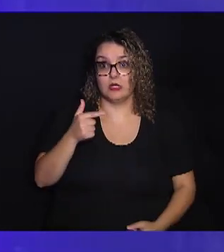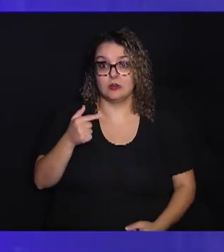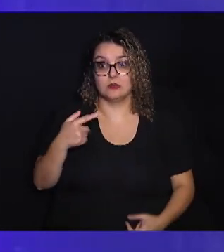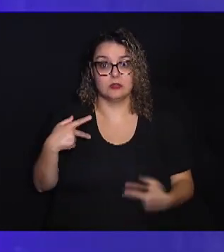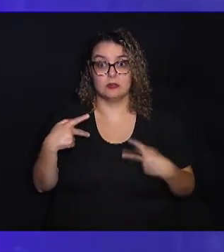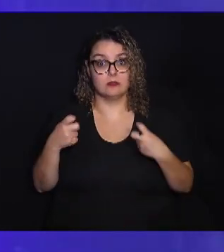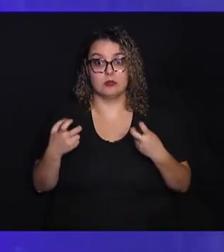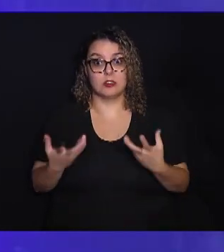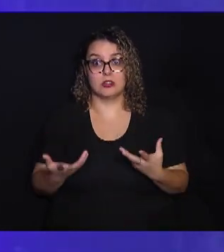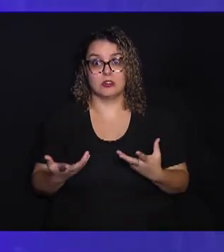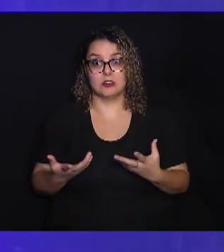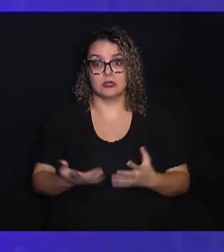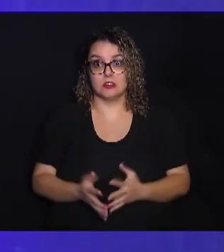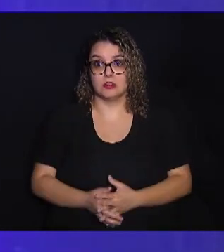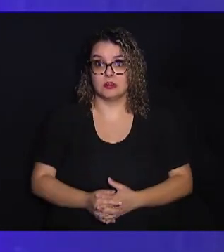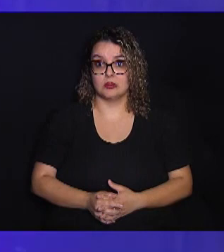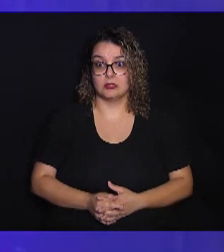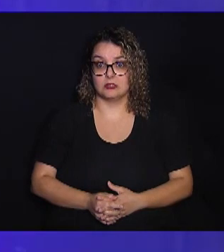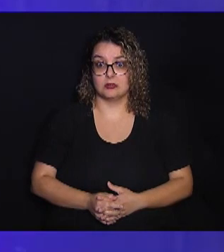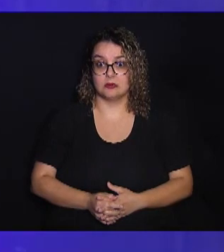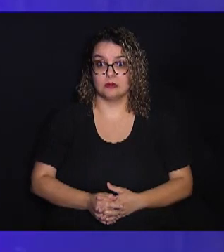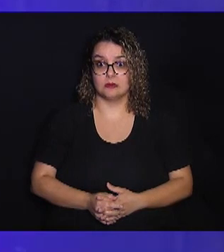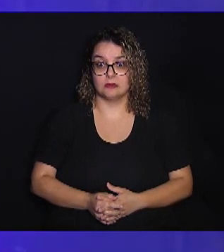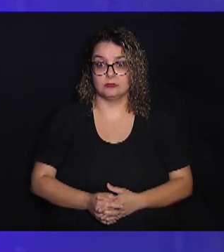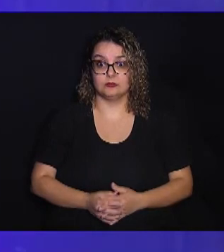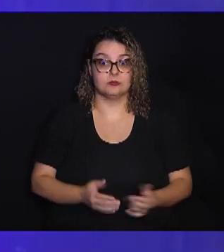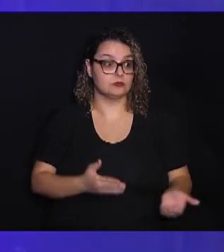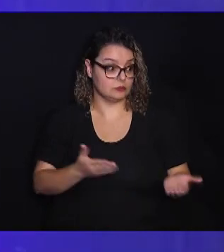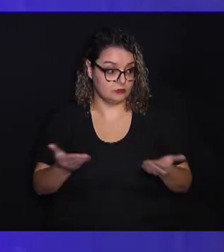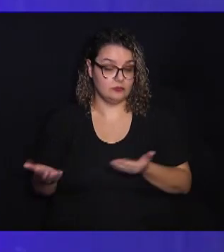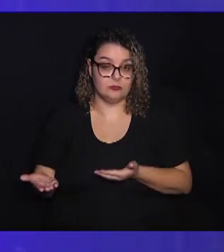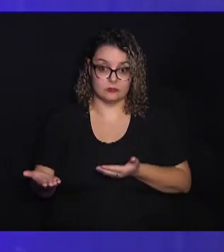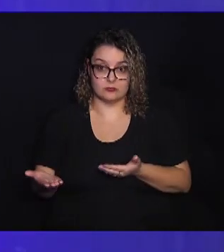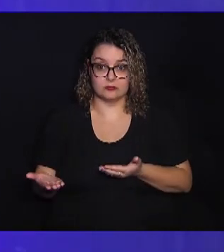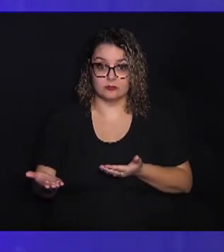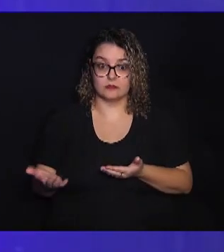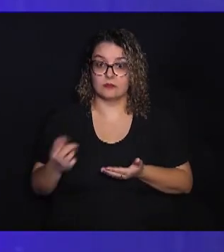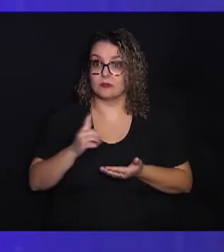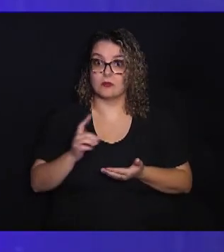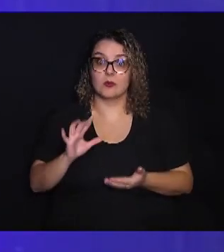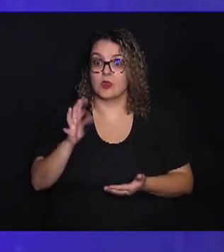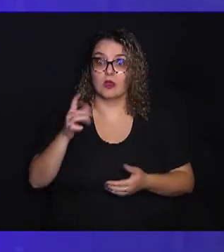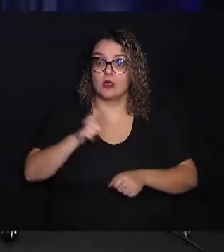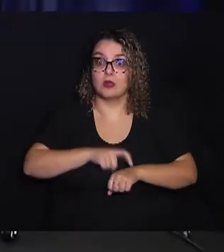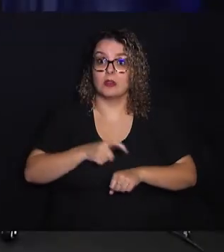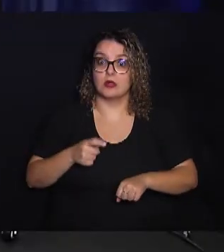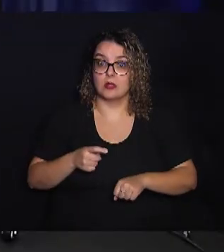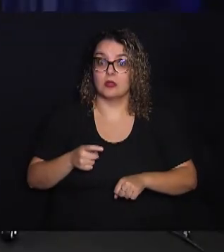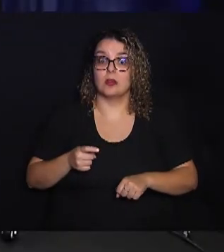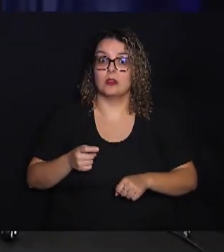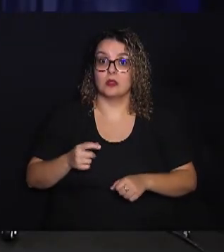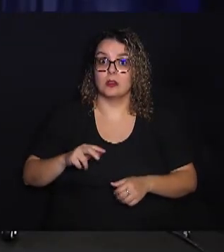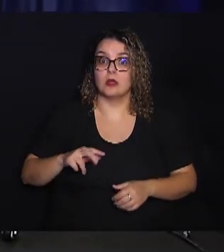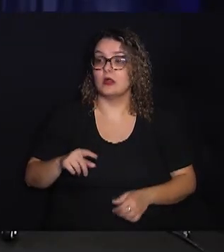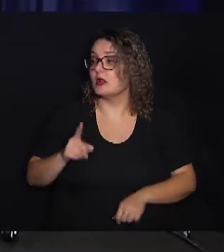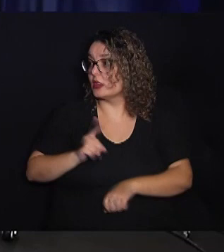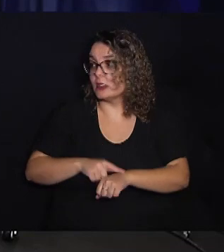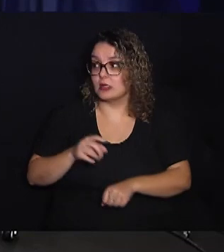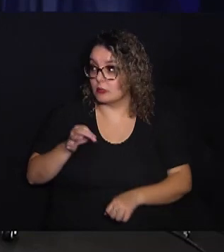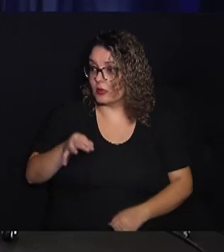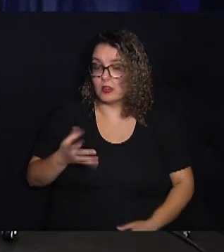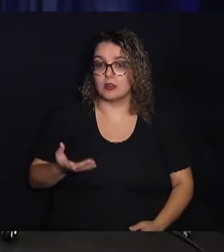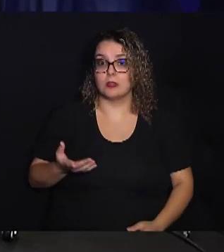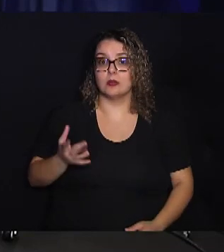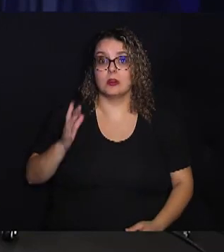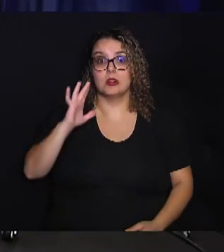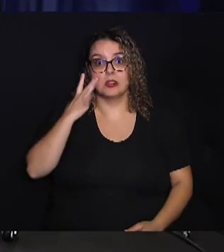conta de que esse espetáculo não estava acontecendo ali, Em as tempo bailarinas real. em tempo real. Mas